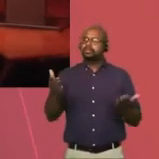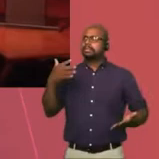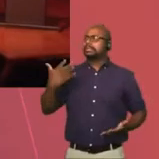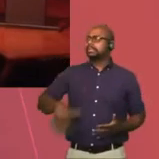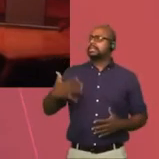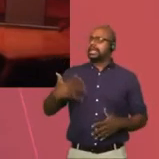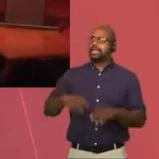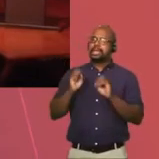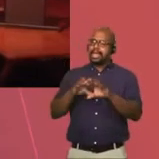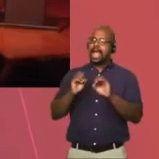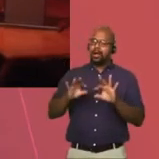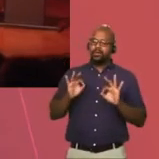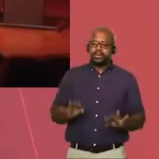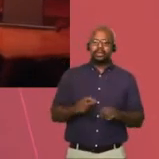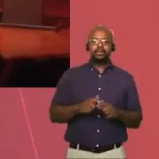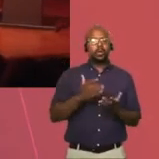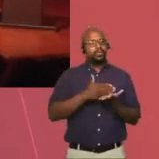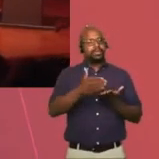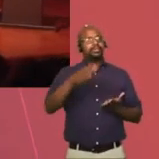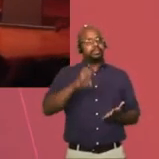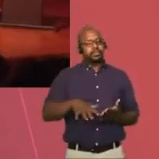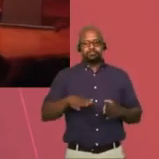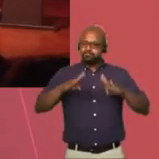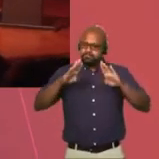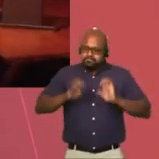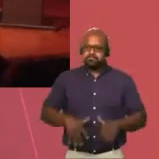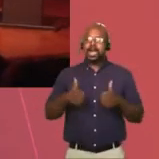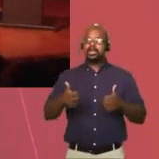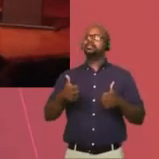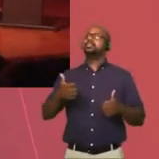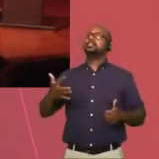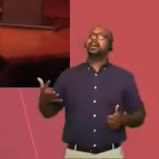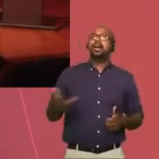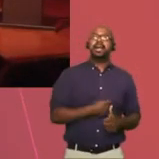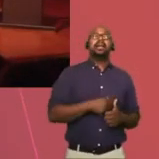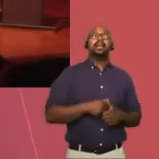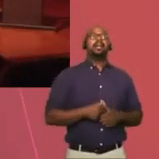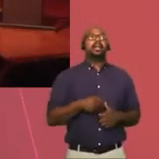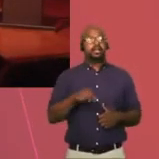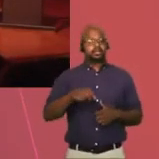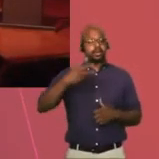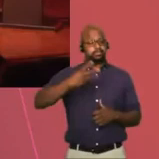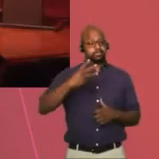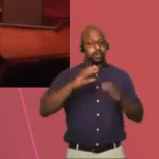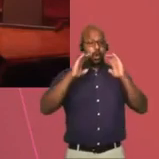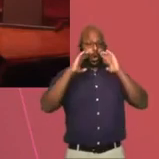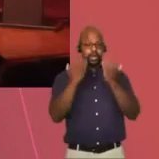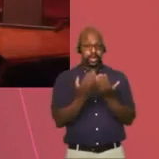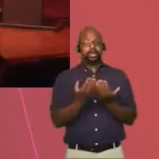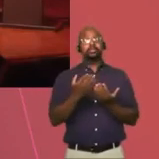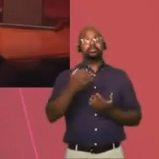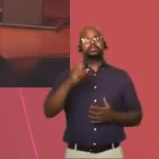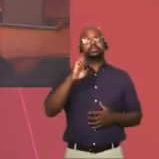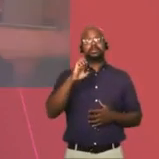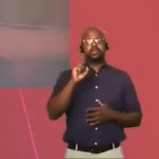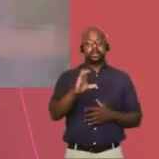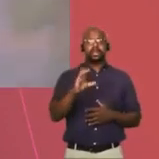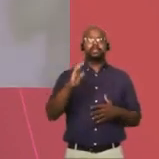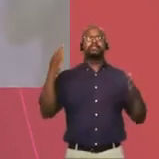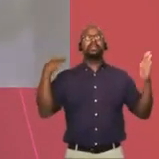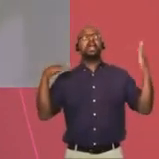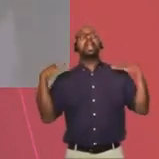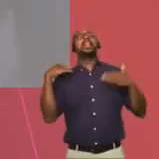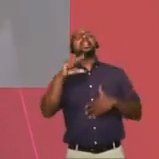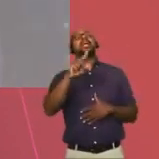senhores que aula não é mesmo começamos com o pé direito é essa esse tem ser o congresso Sesc de lazer é